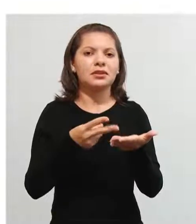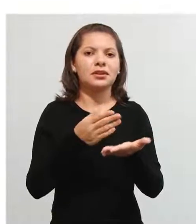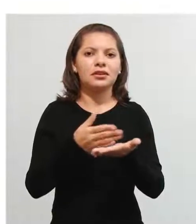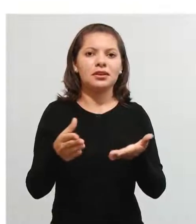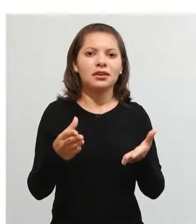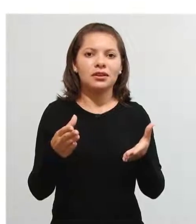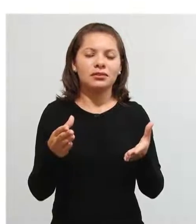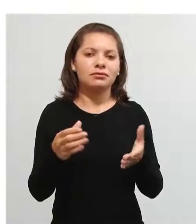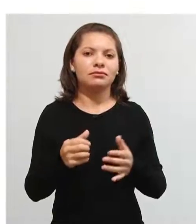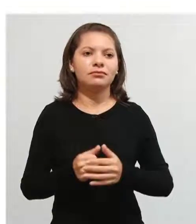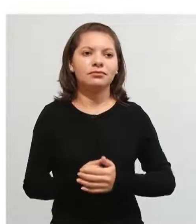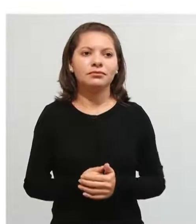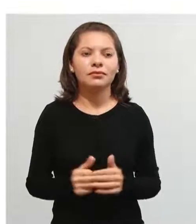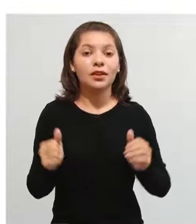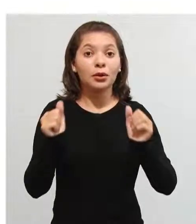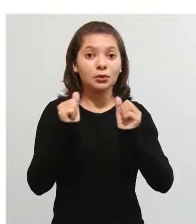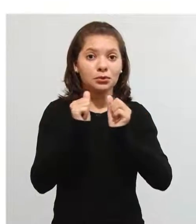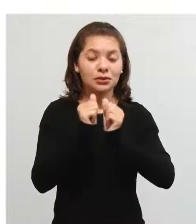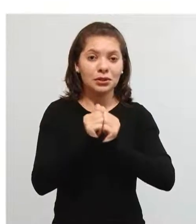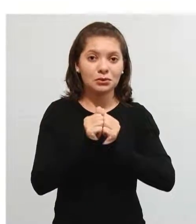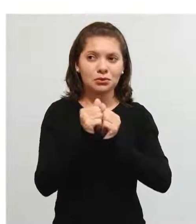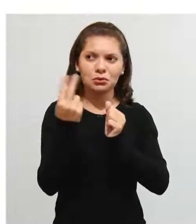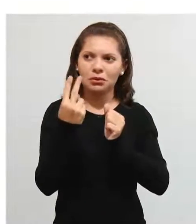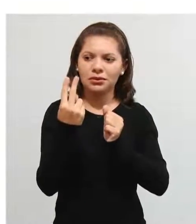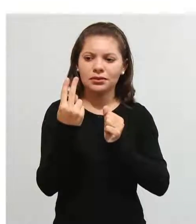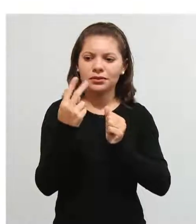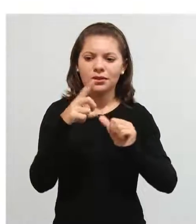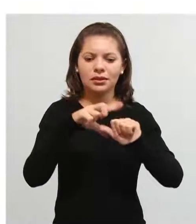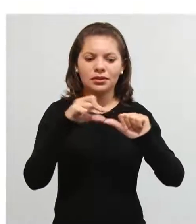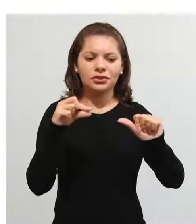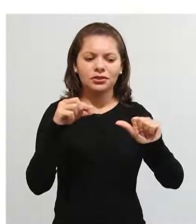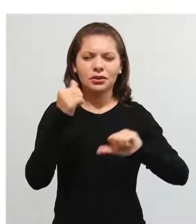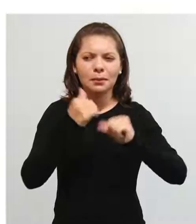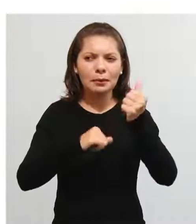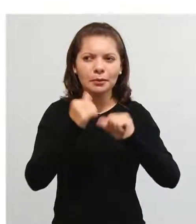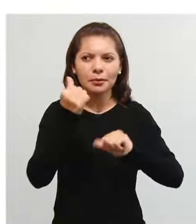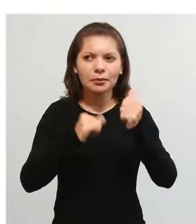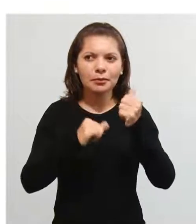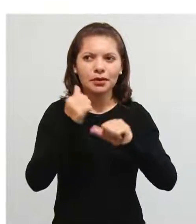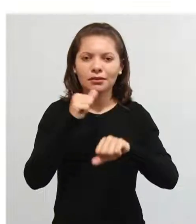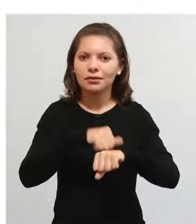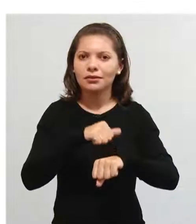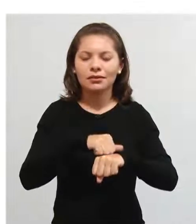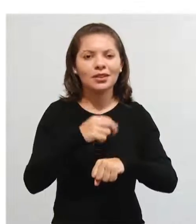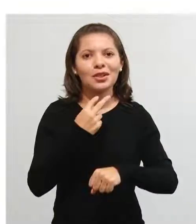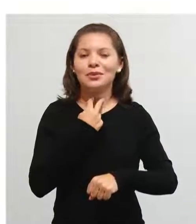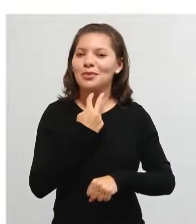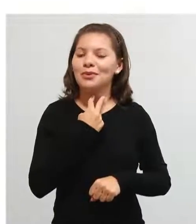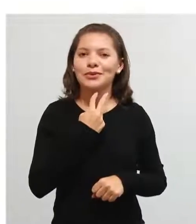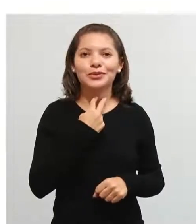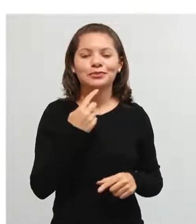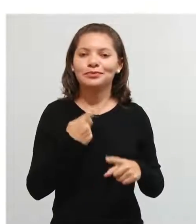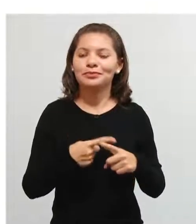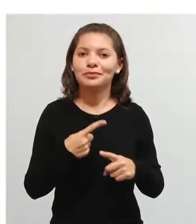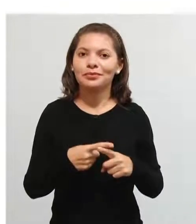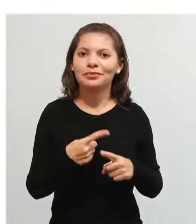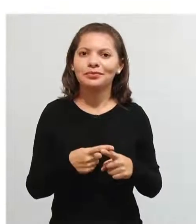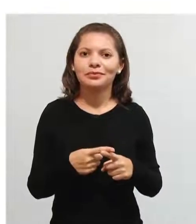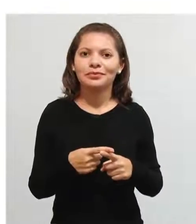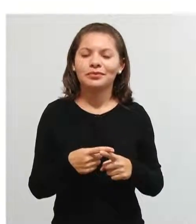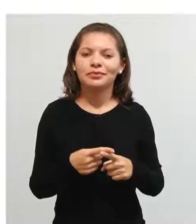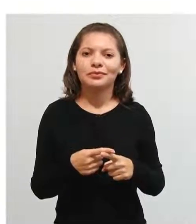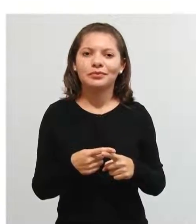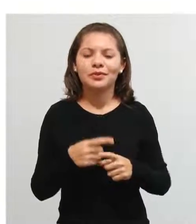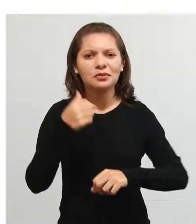os dois para estar colocando ali numa análise de um caso concreto. Por quê? Porque se eu fizesse